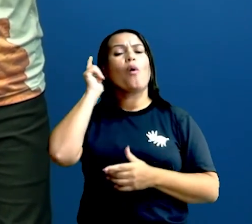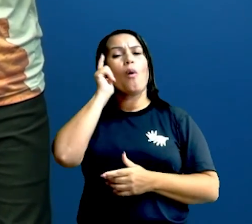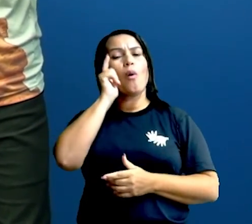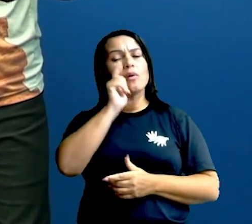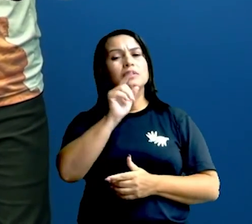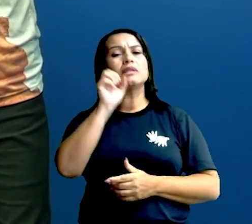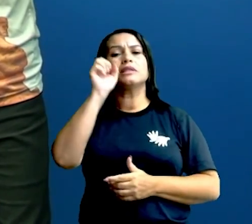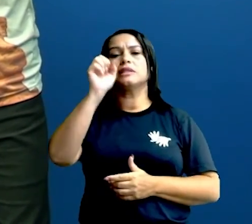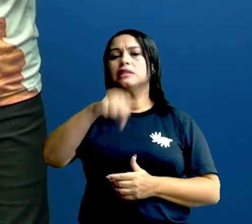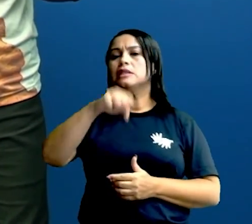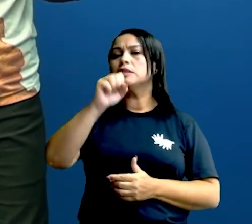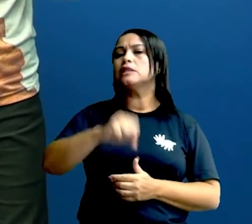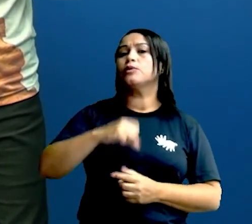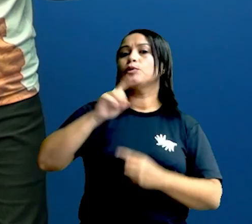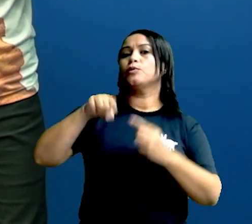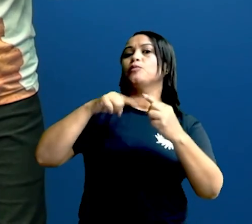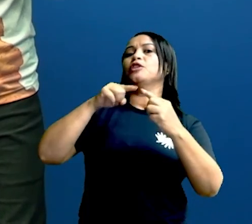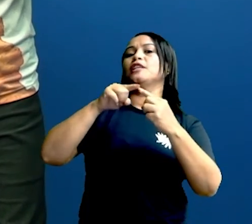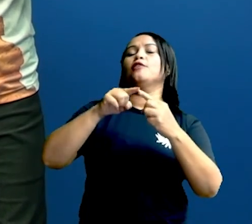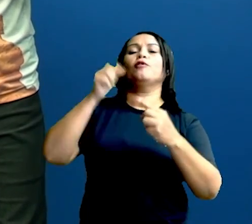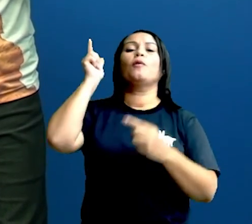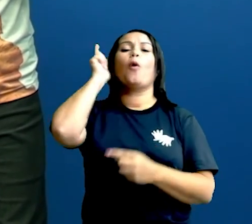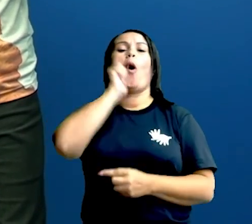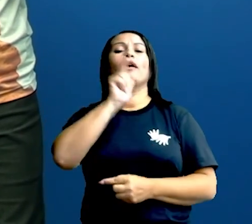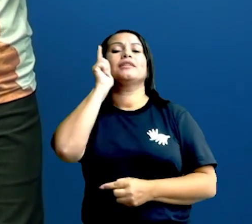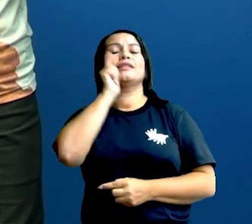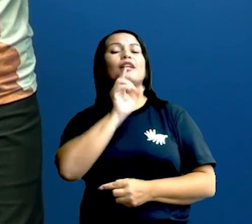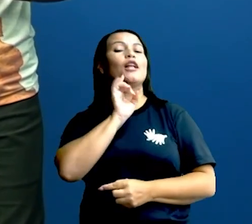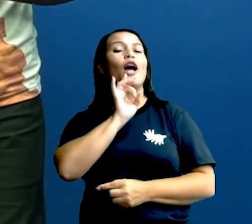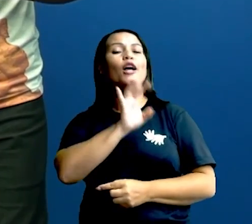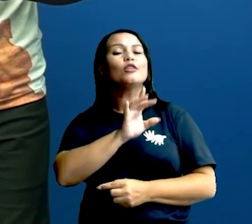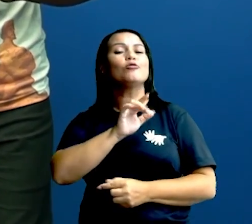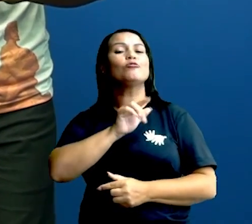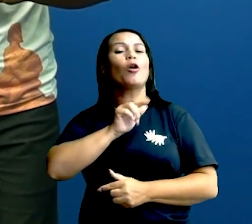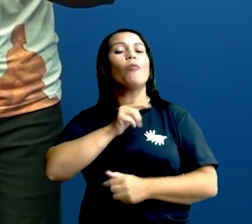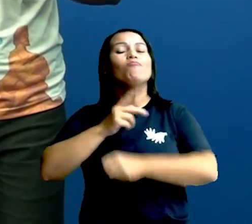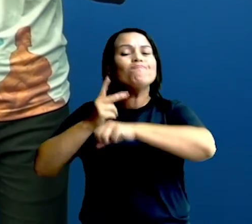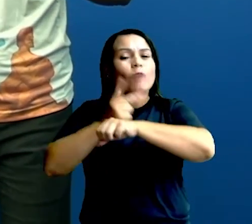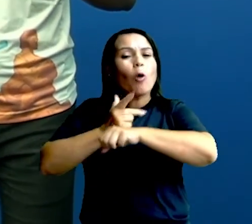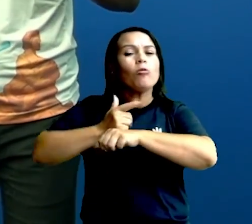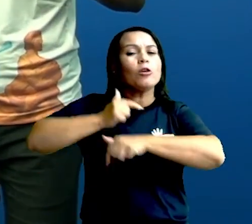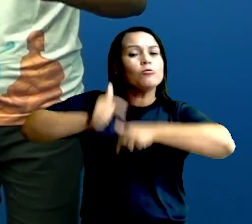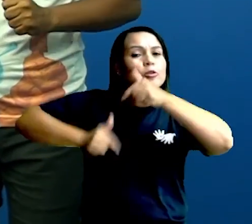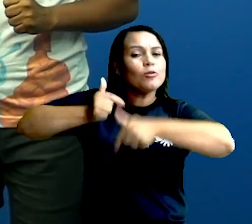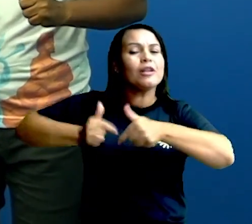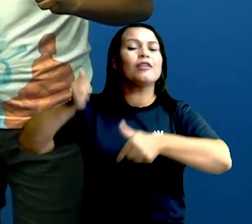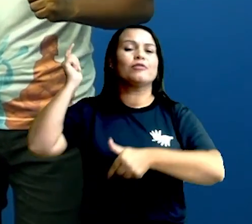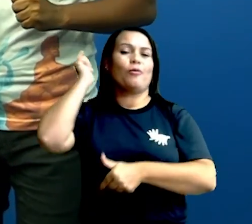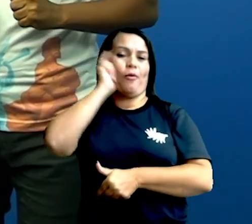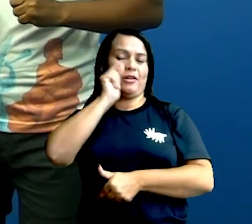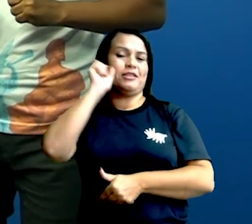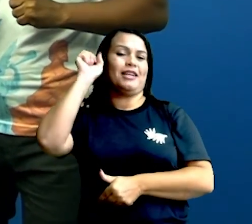seus frutos, os seus objetivos serão realizados. É só indo em busca do que você quer que se vai